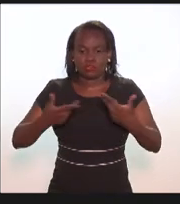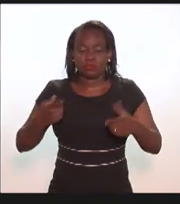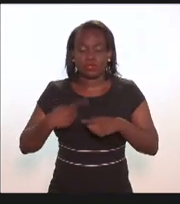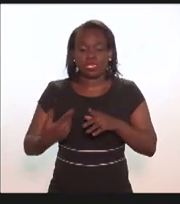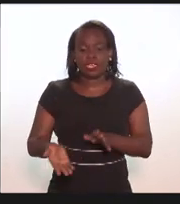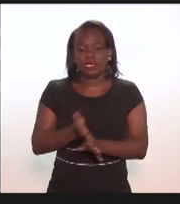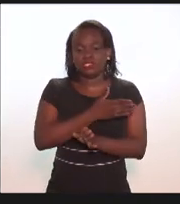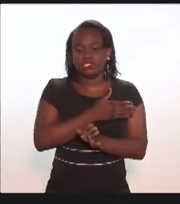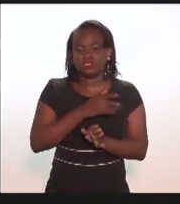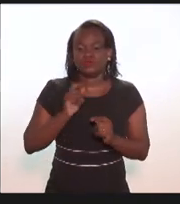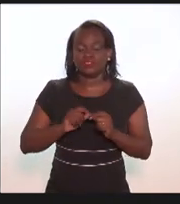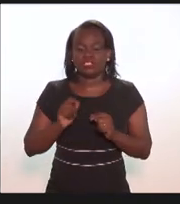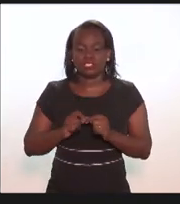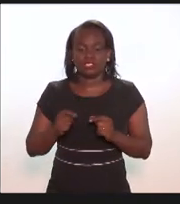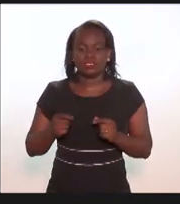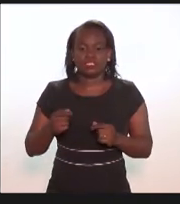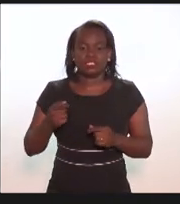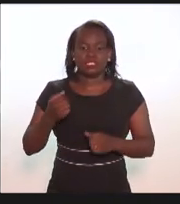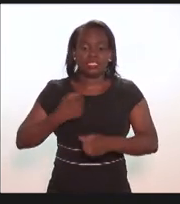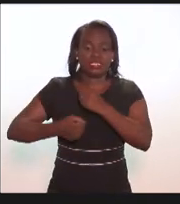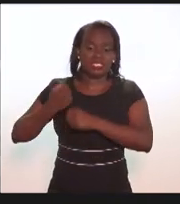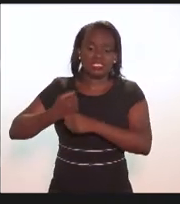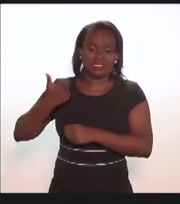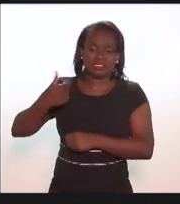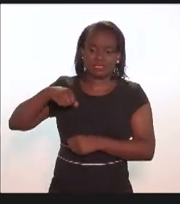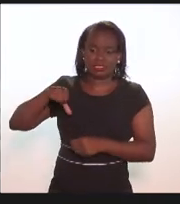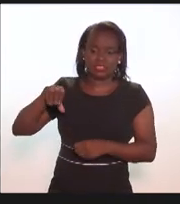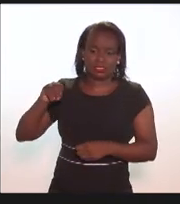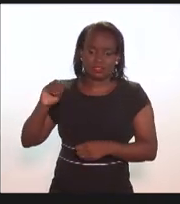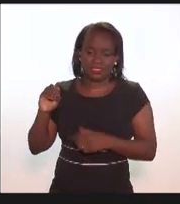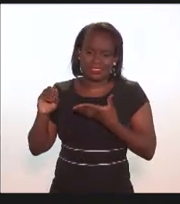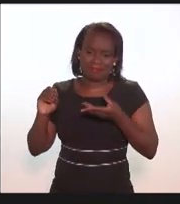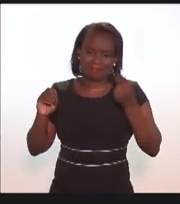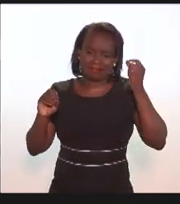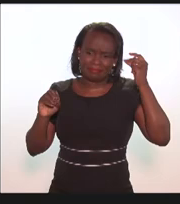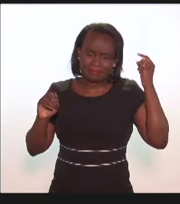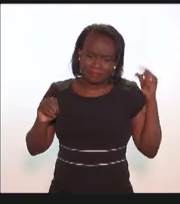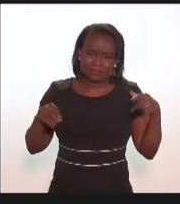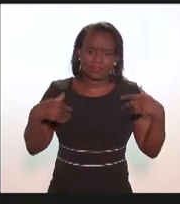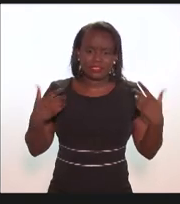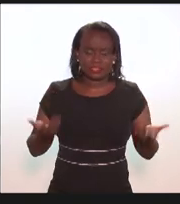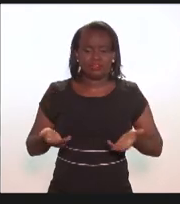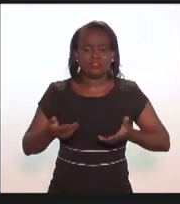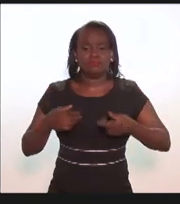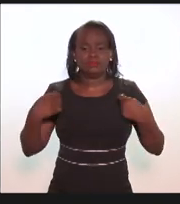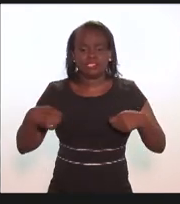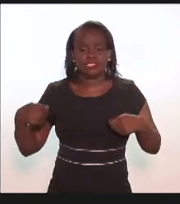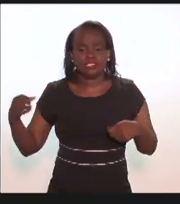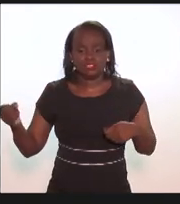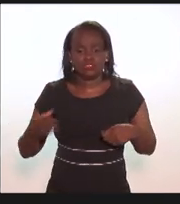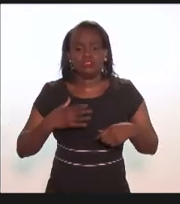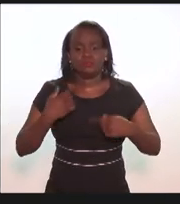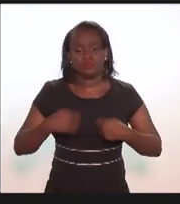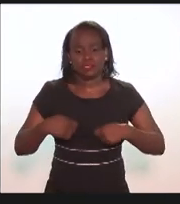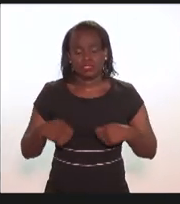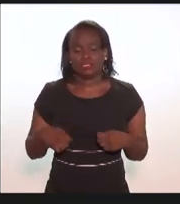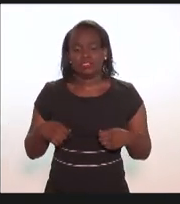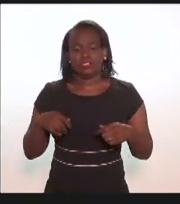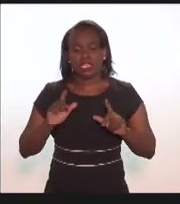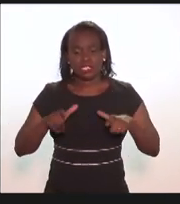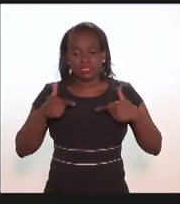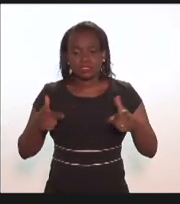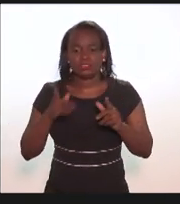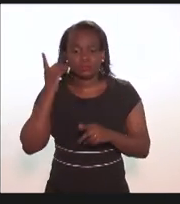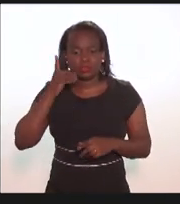foi feita nos anos 90 ainda. Então, isso aí vai ser uma grande vitória aí, e a batalha e a obstinação do deputado